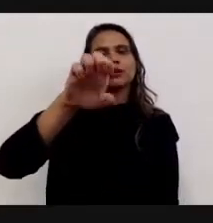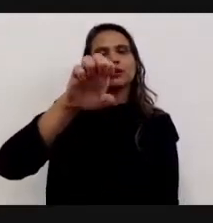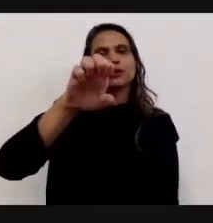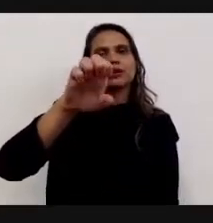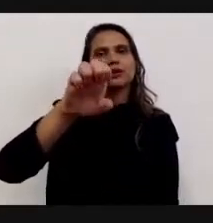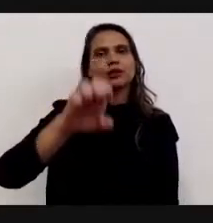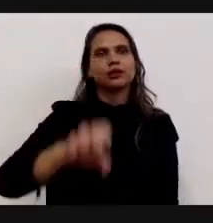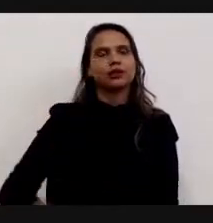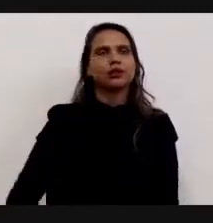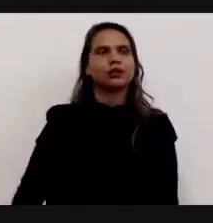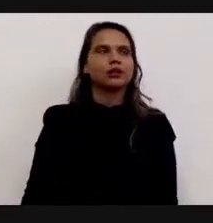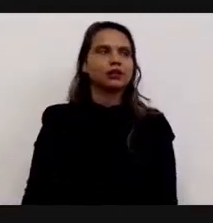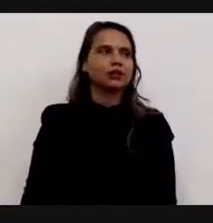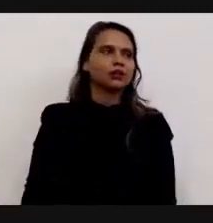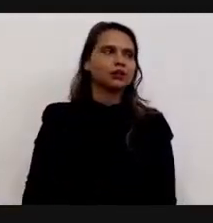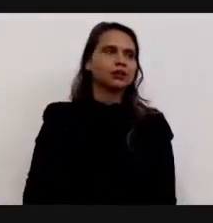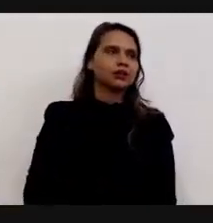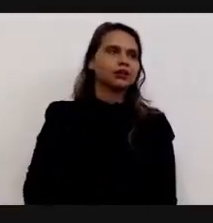seguinte, para o Périx.